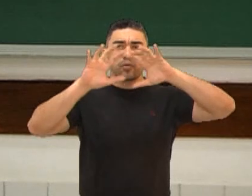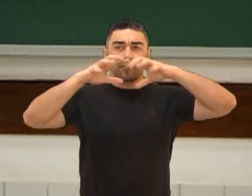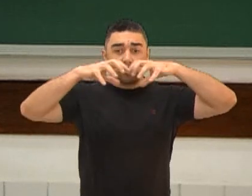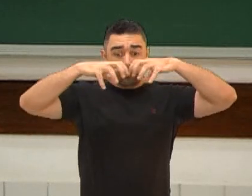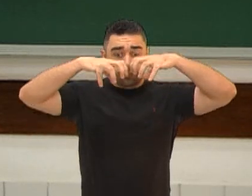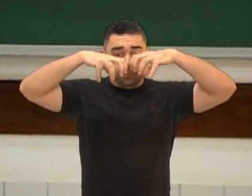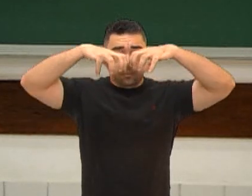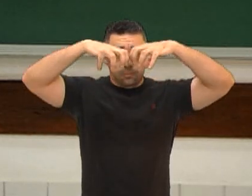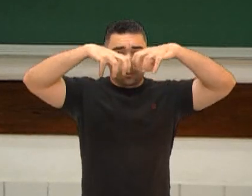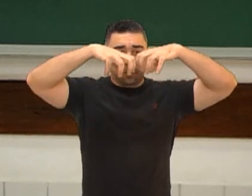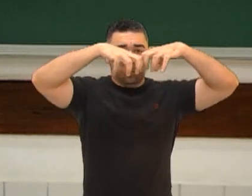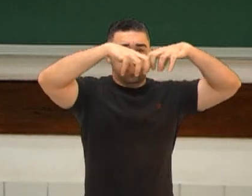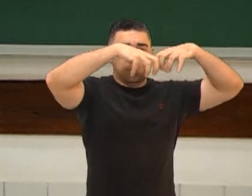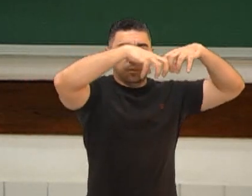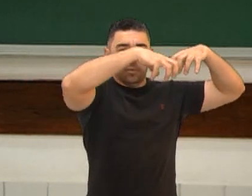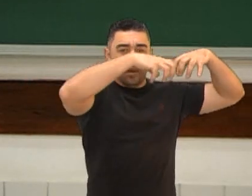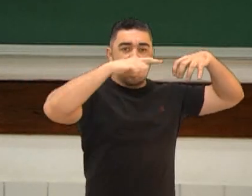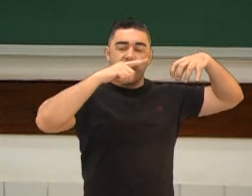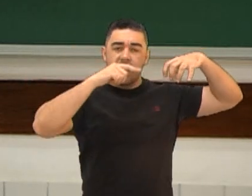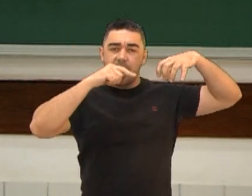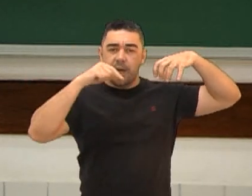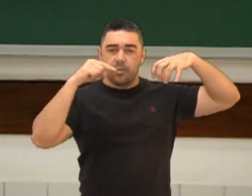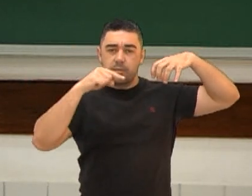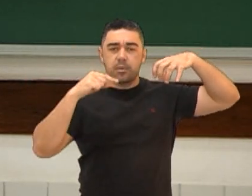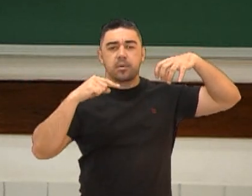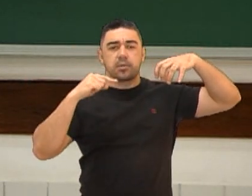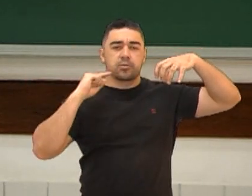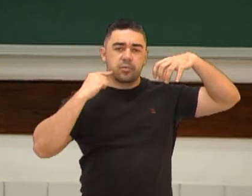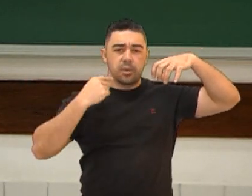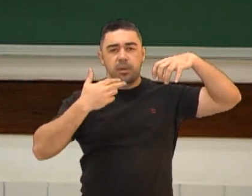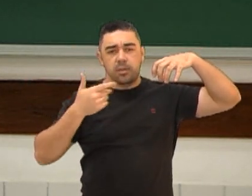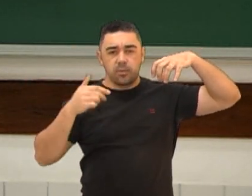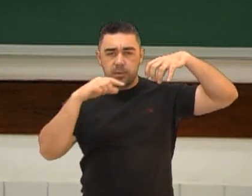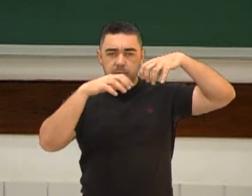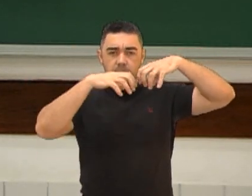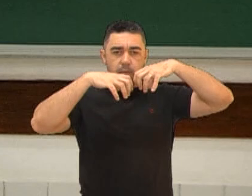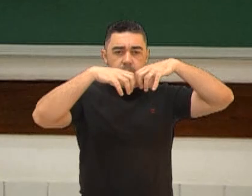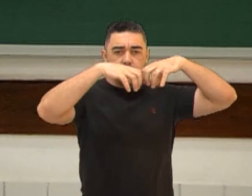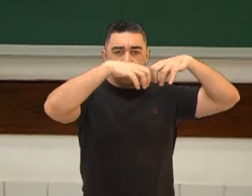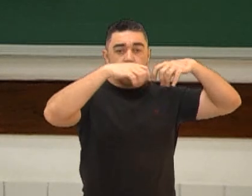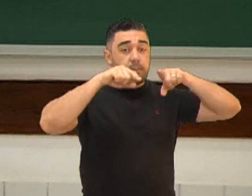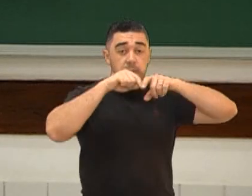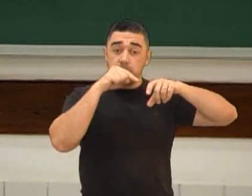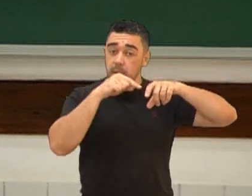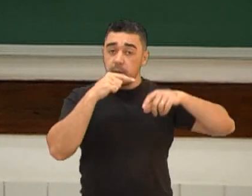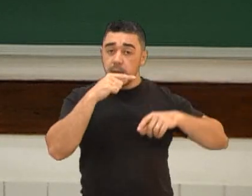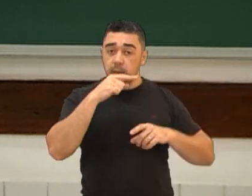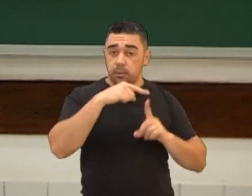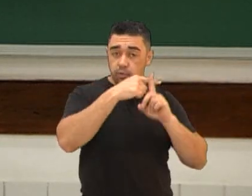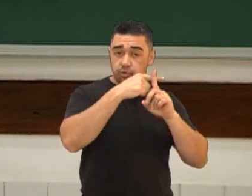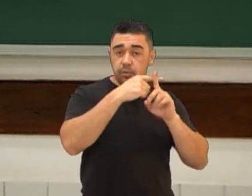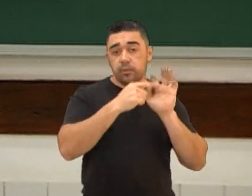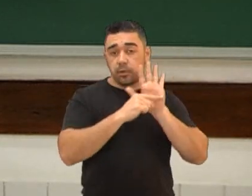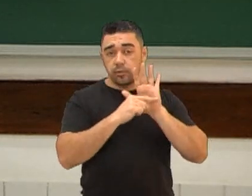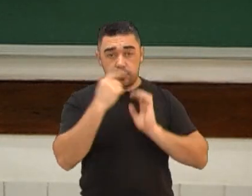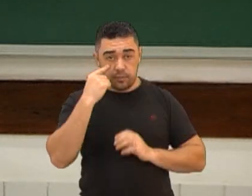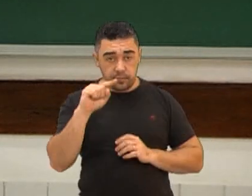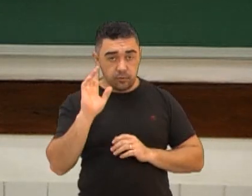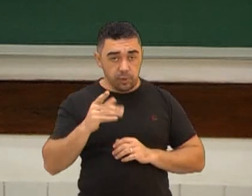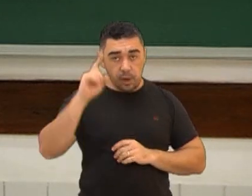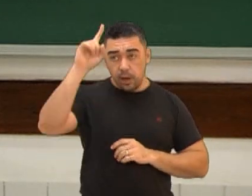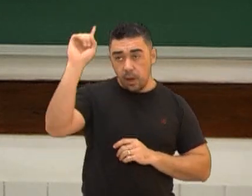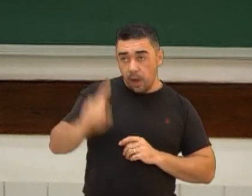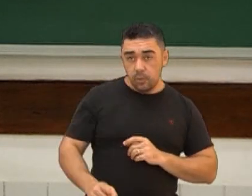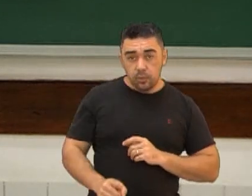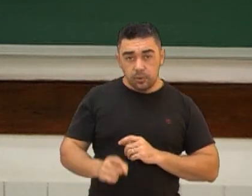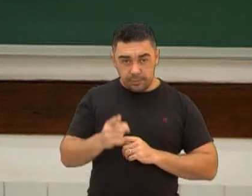carrega de água e poeira, mas ela pode carregar também de carga elétrica, né? A gente já viu um raio